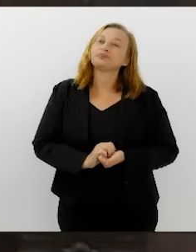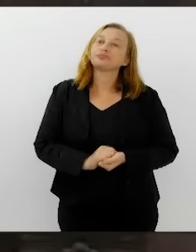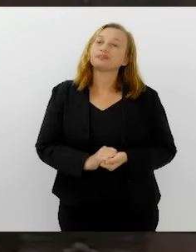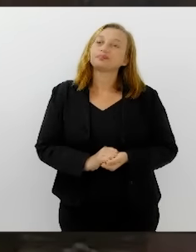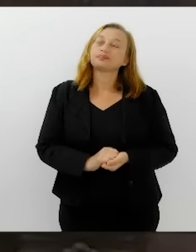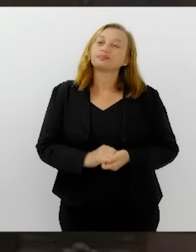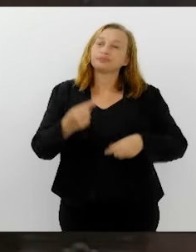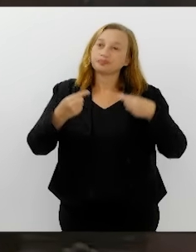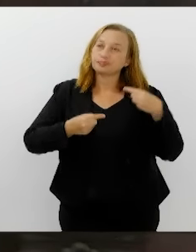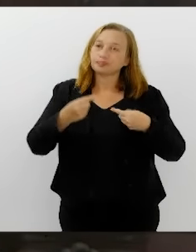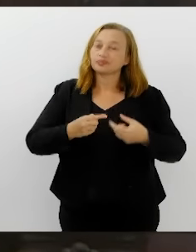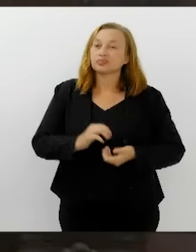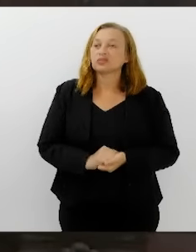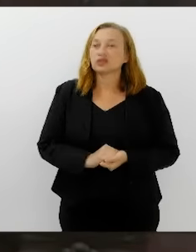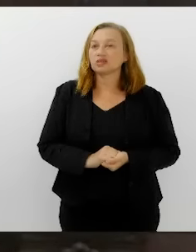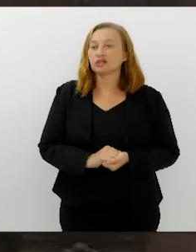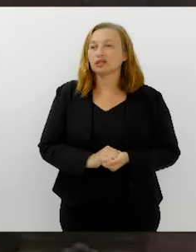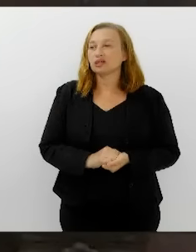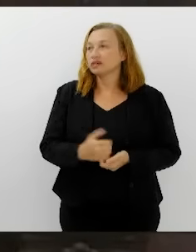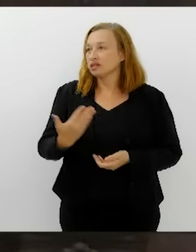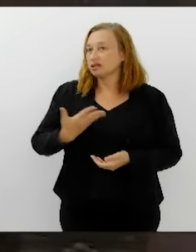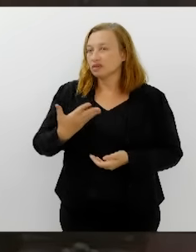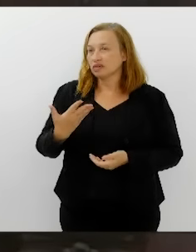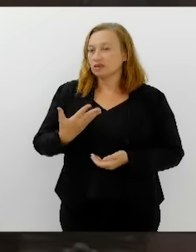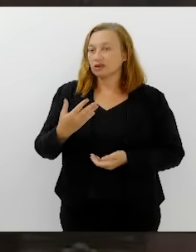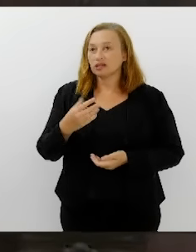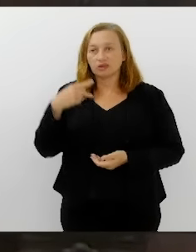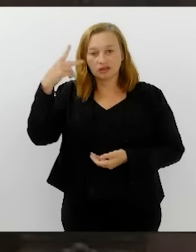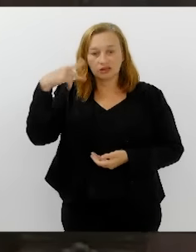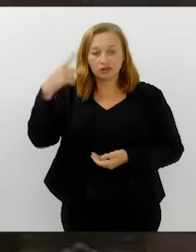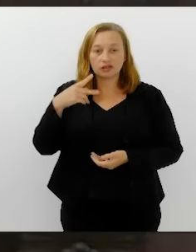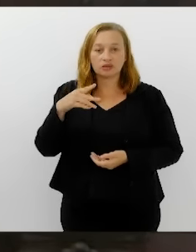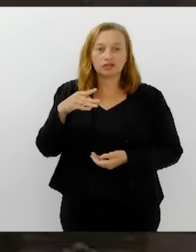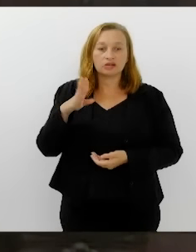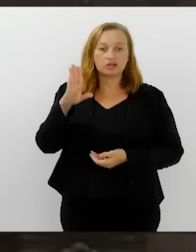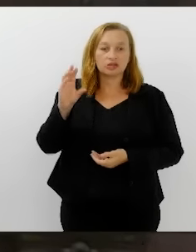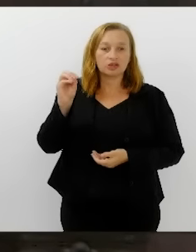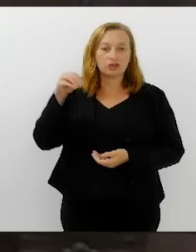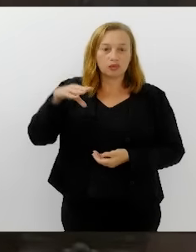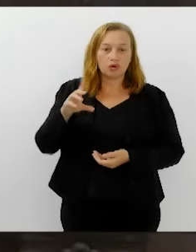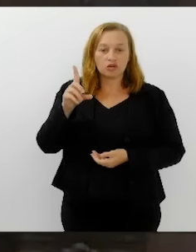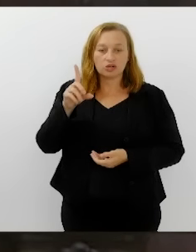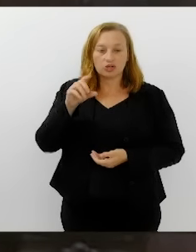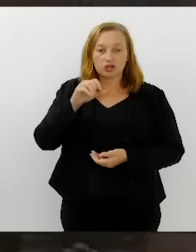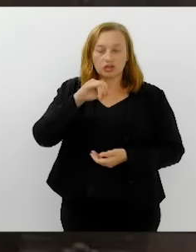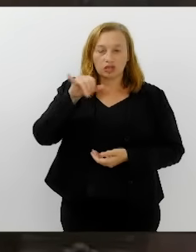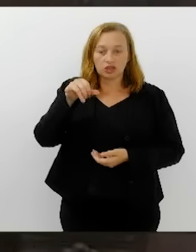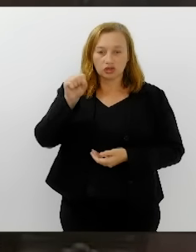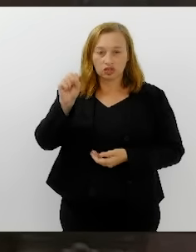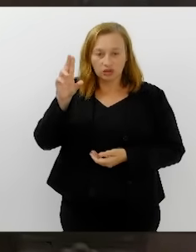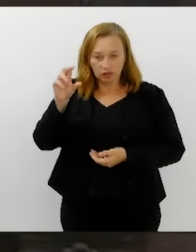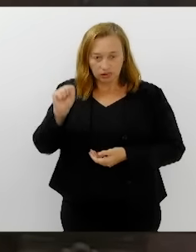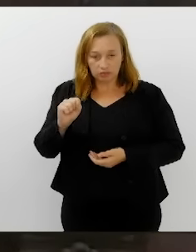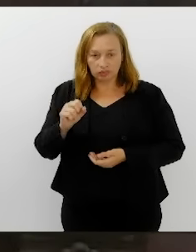discutindo. A minha amiga vereadora de Bom Jesus do Itabapoana, Luciara Mil, você está com a